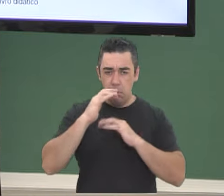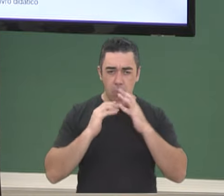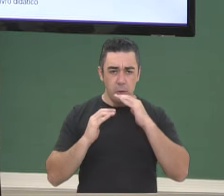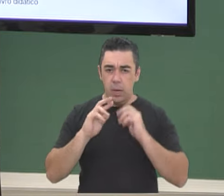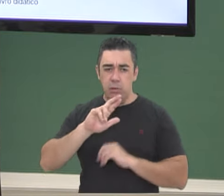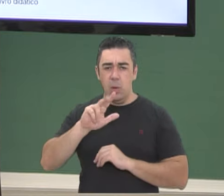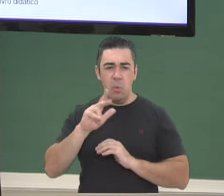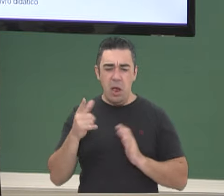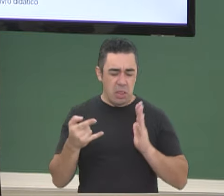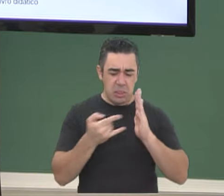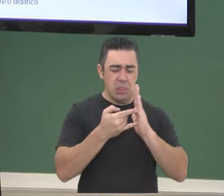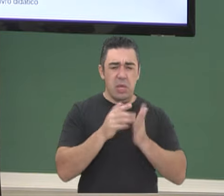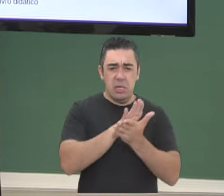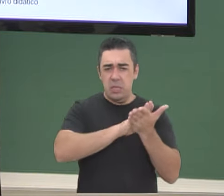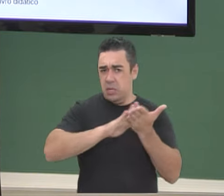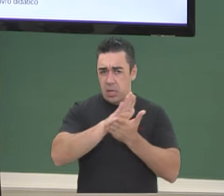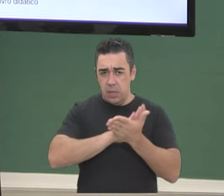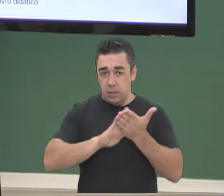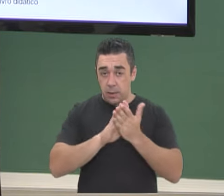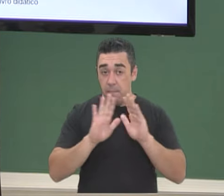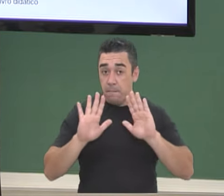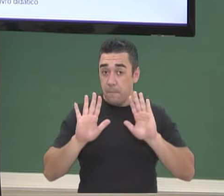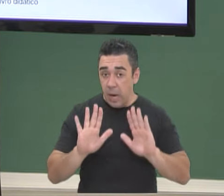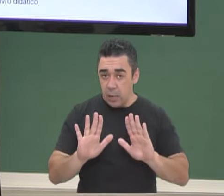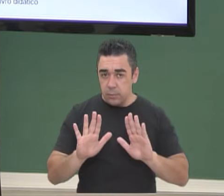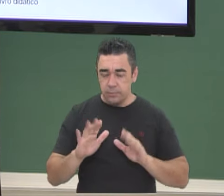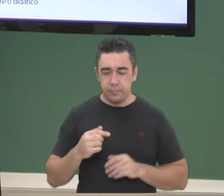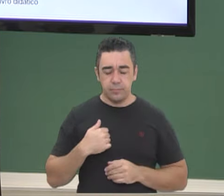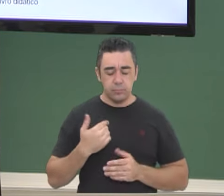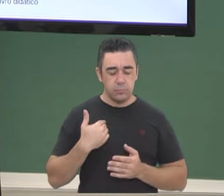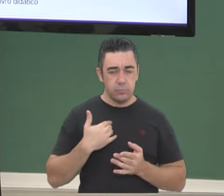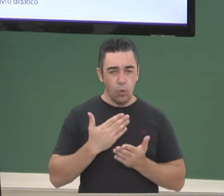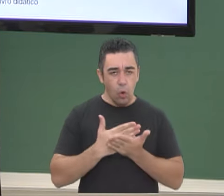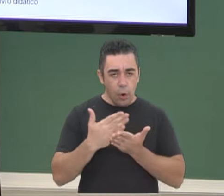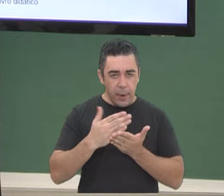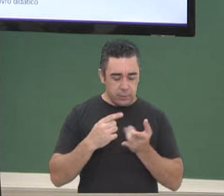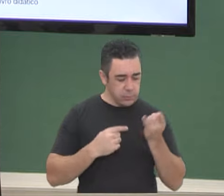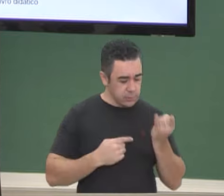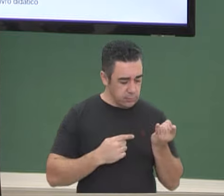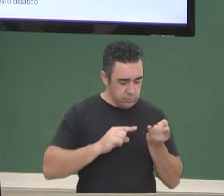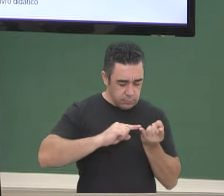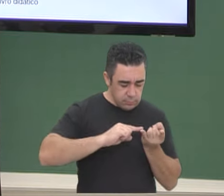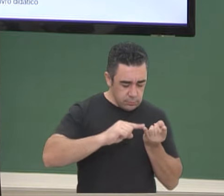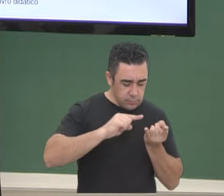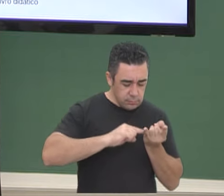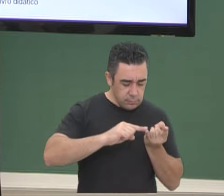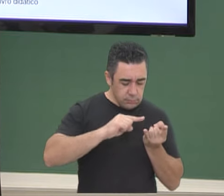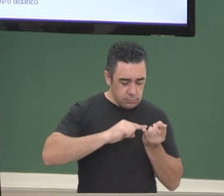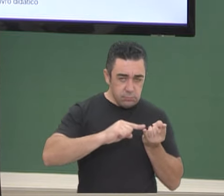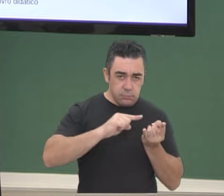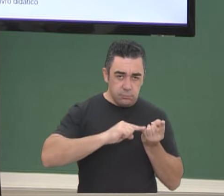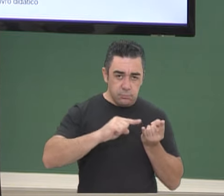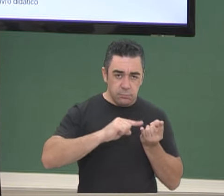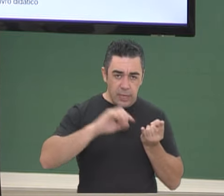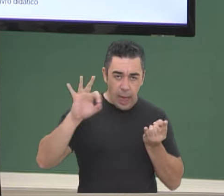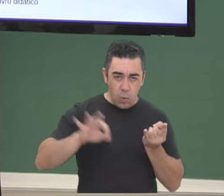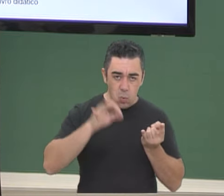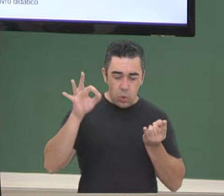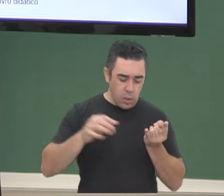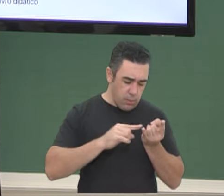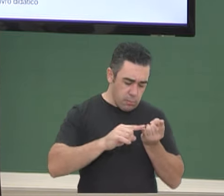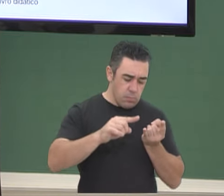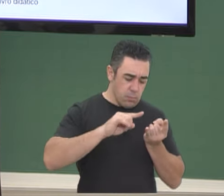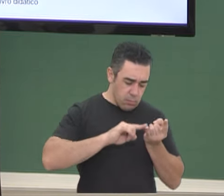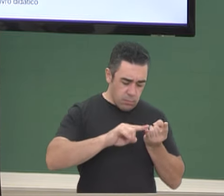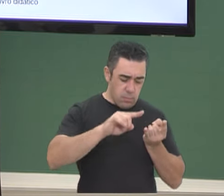ima não a traía nenhum metal a partir do momento que eu peguei esse irmã flexionei num